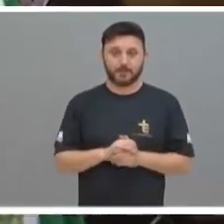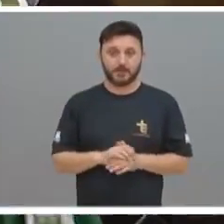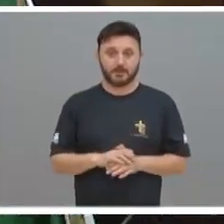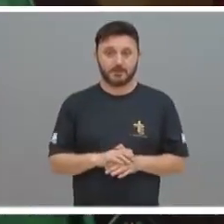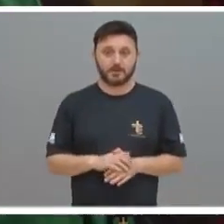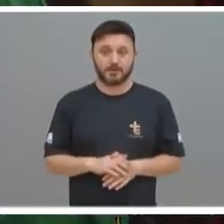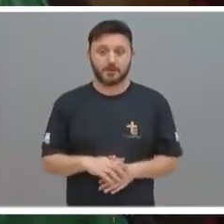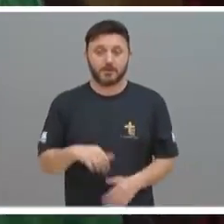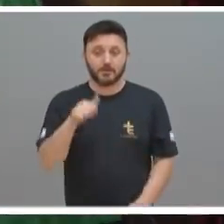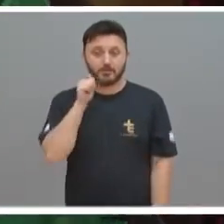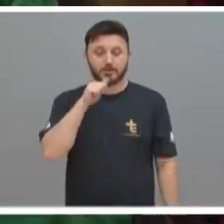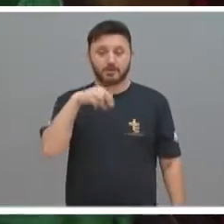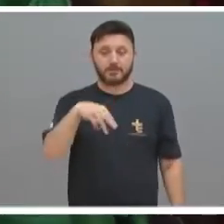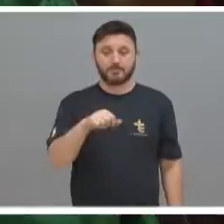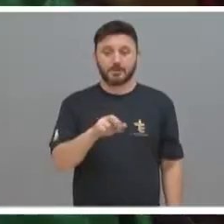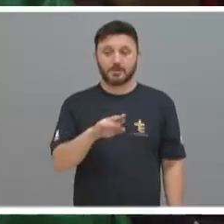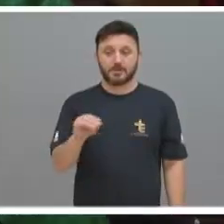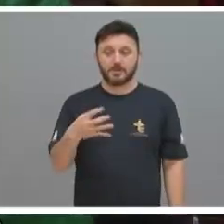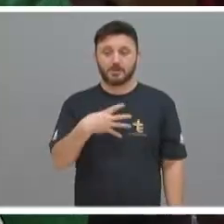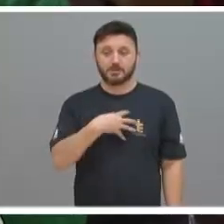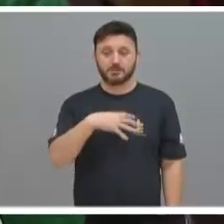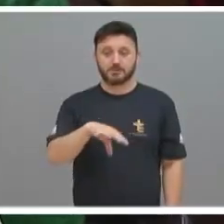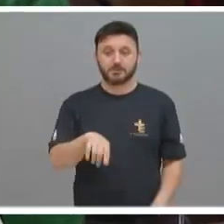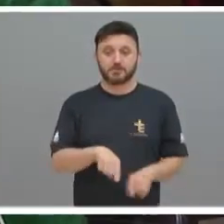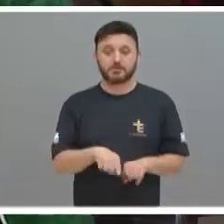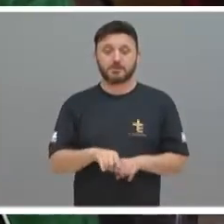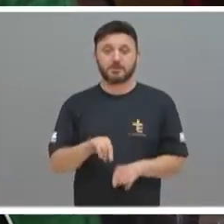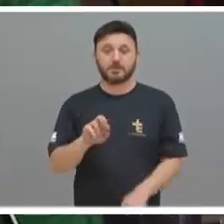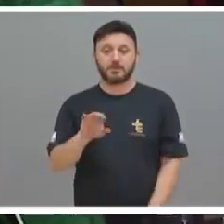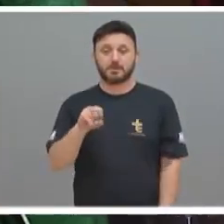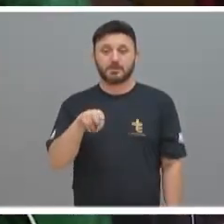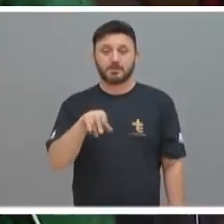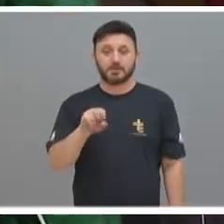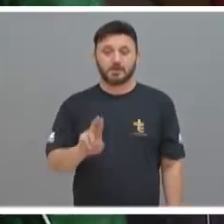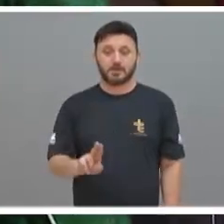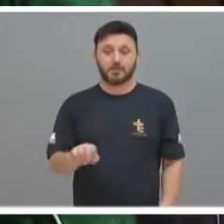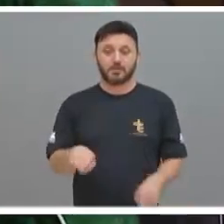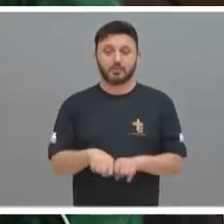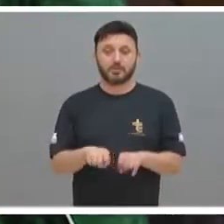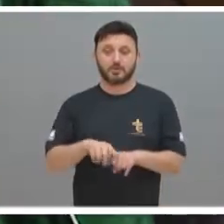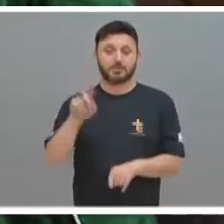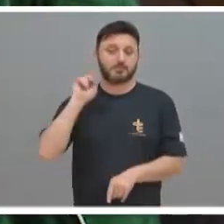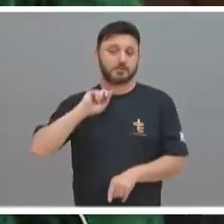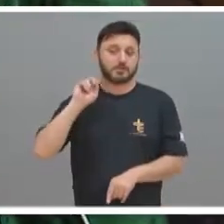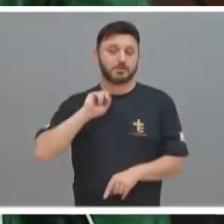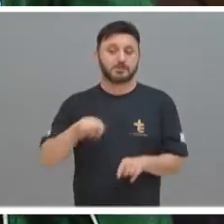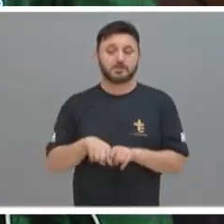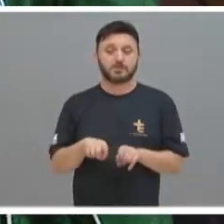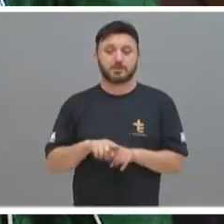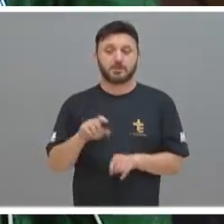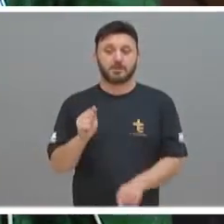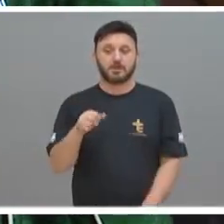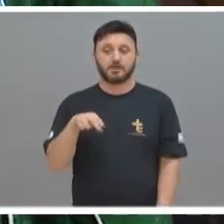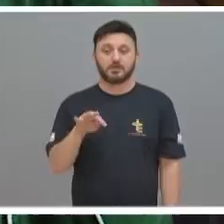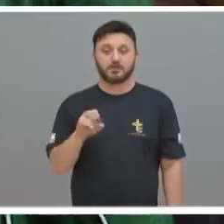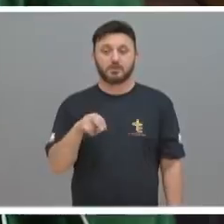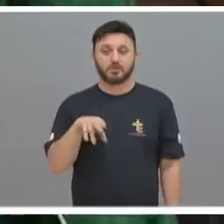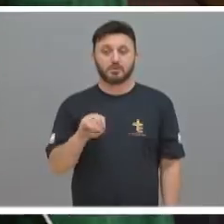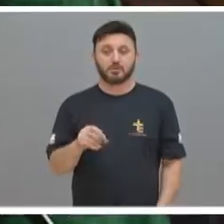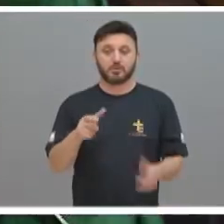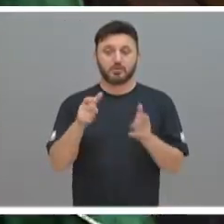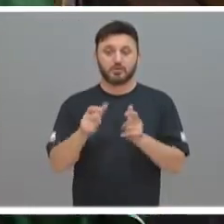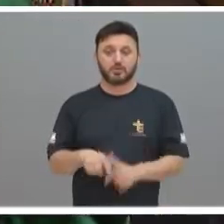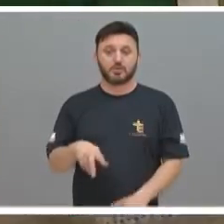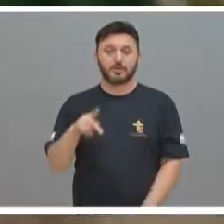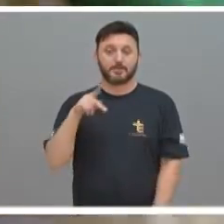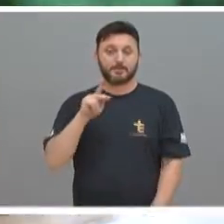Maria Socorro Valentim Silva, de Salvador, Bahia, Irineu Ferreira Araújo, Buenópolis, Minas Gerais, e Antônio da Cunha Salles, de